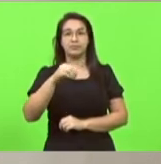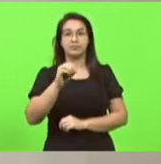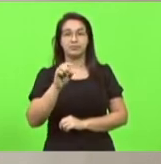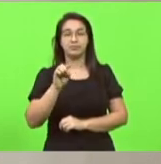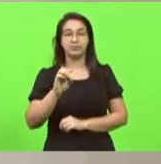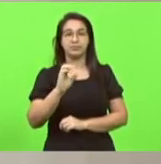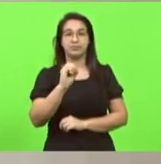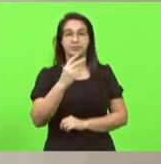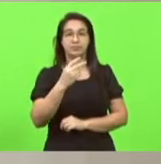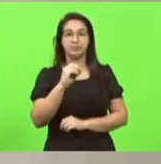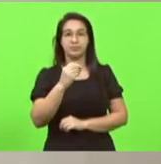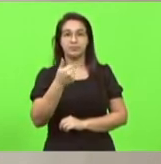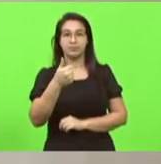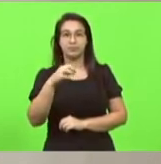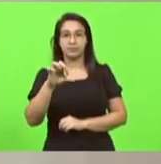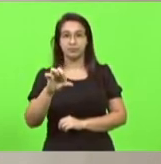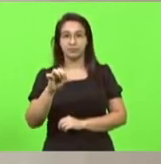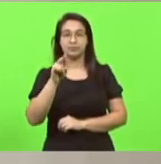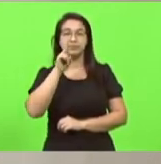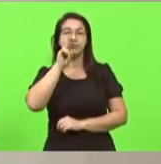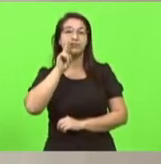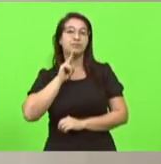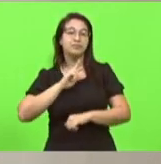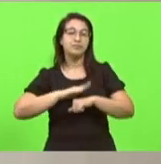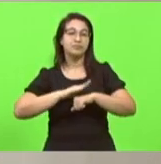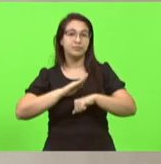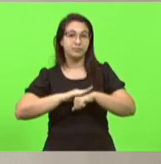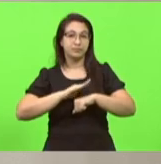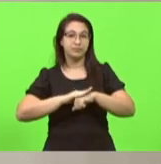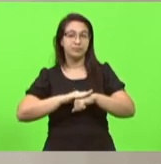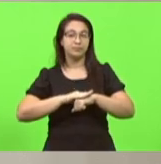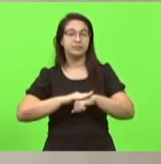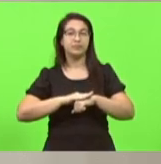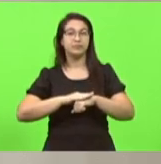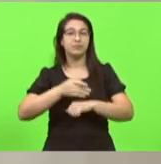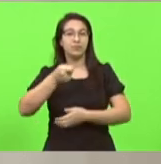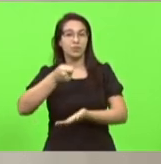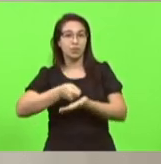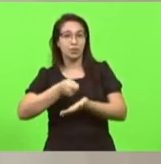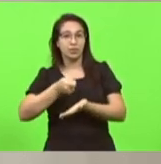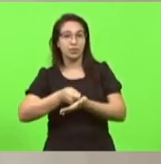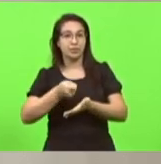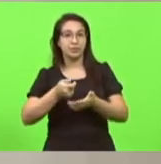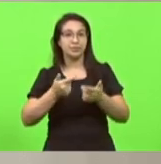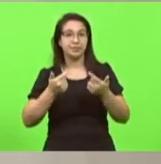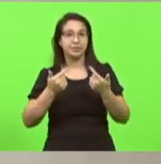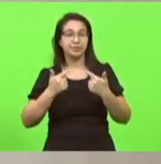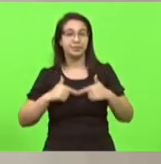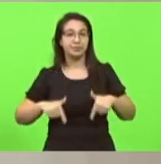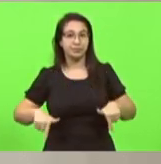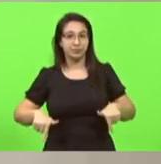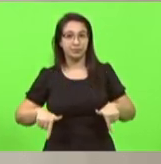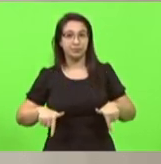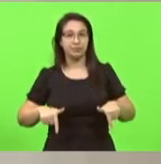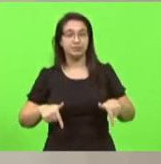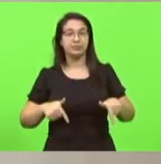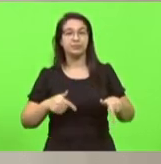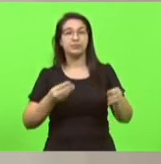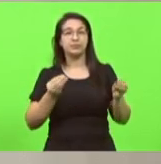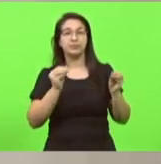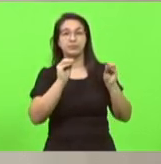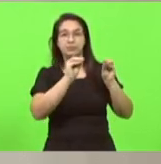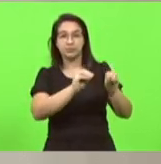0270.0/2019. Deputado Ivan Nates, dispõe sobre a obrigatoriedade da isenção de instalação de sistema de